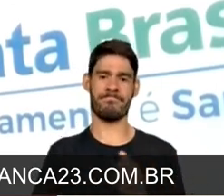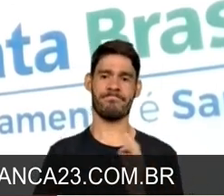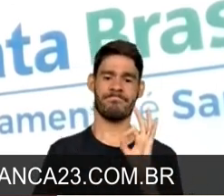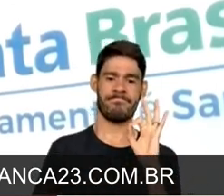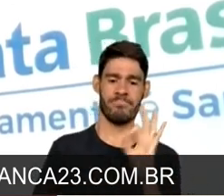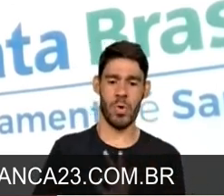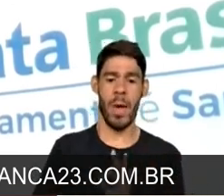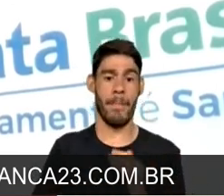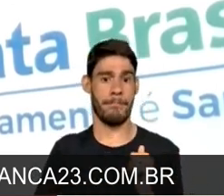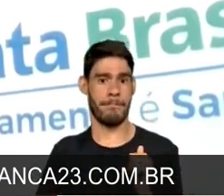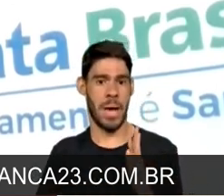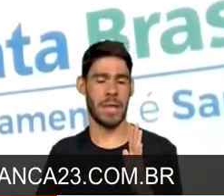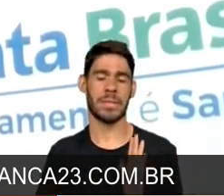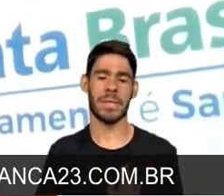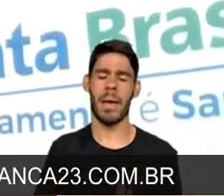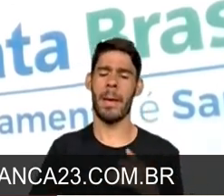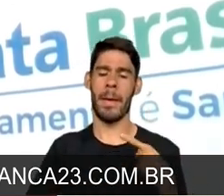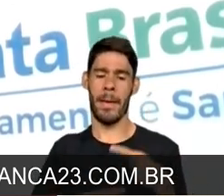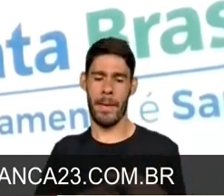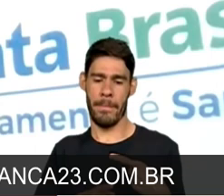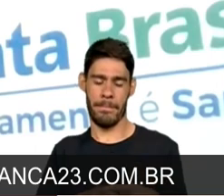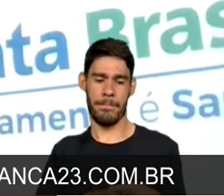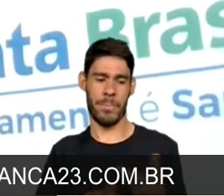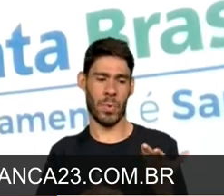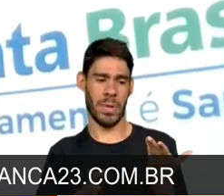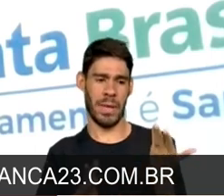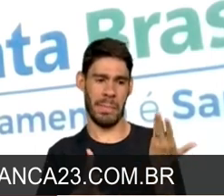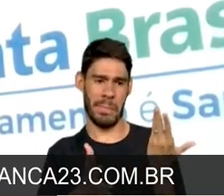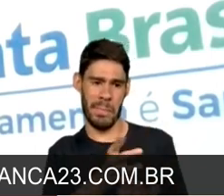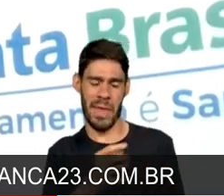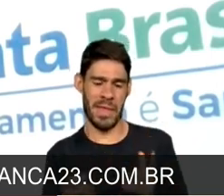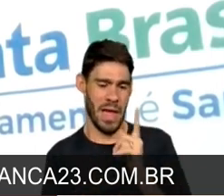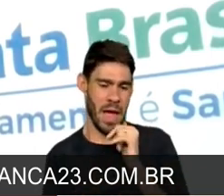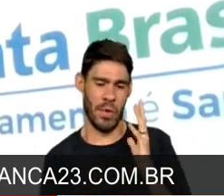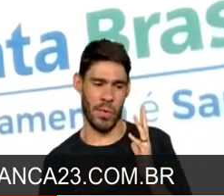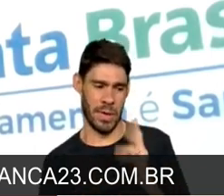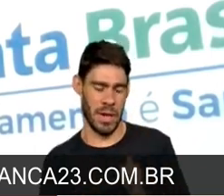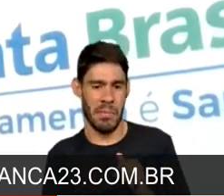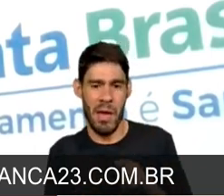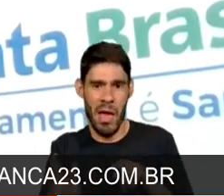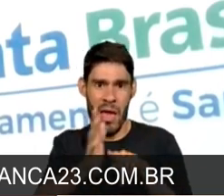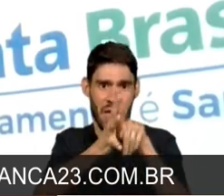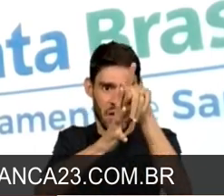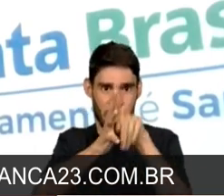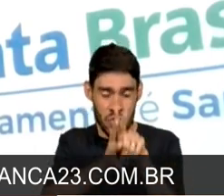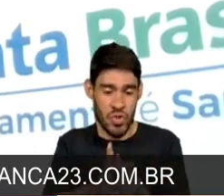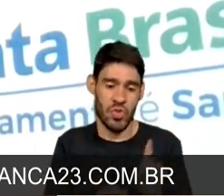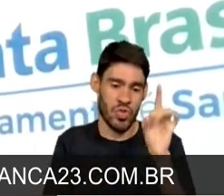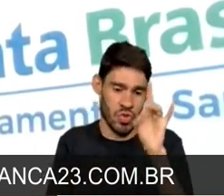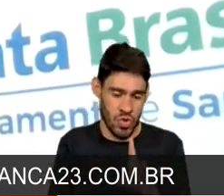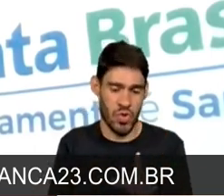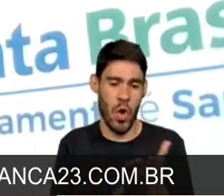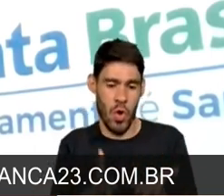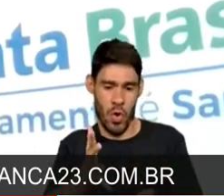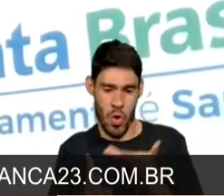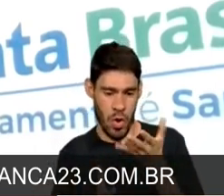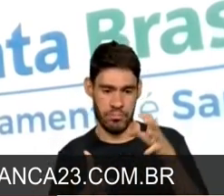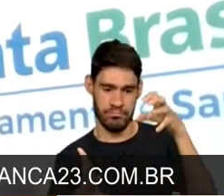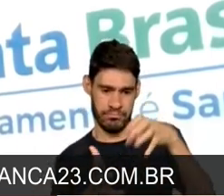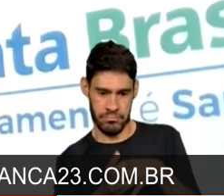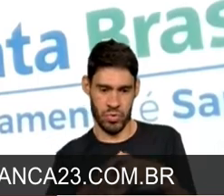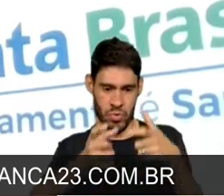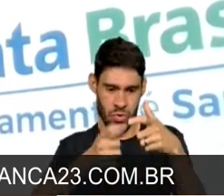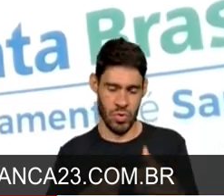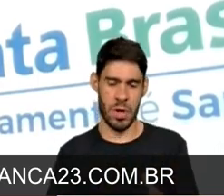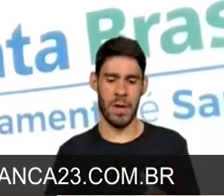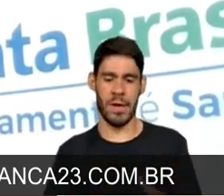é ainda maior, né? Porque essa perda que a gente está considerando nesse estudo, ela é só entre a saída da estação de tratamento de água e